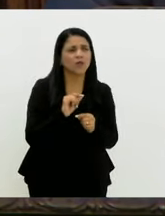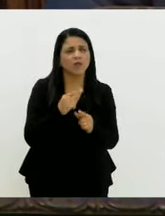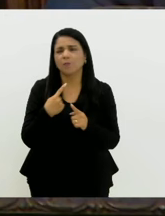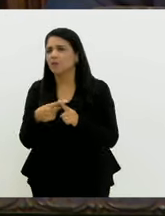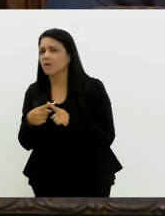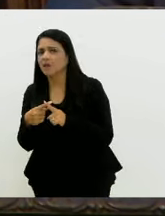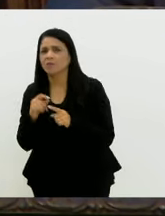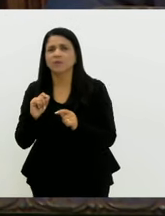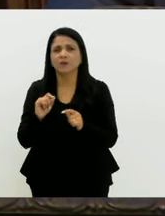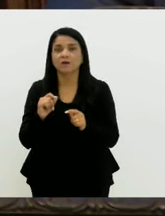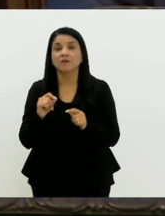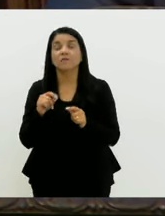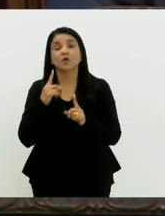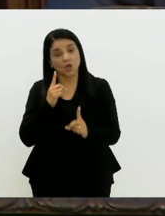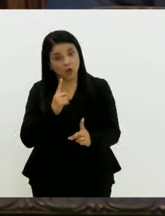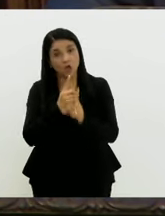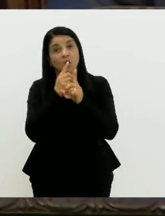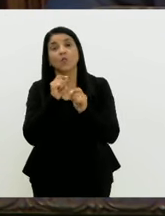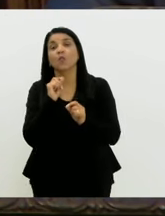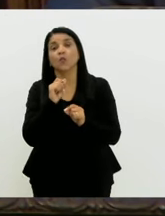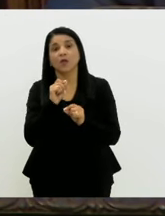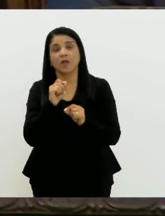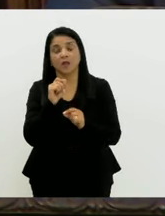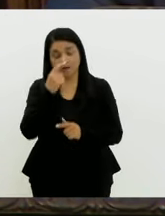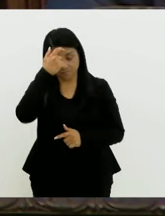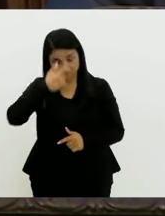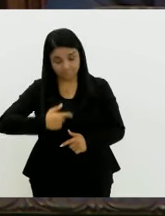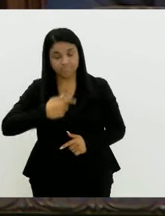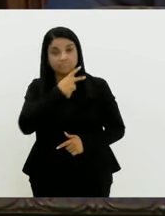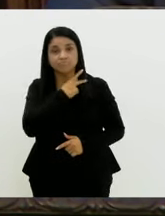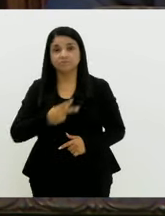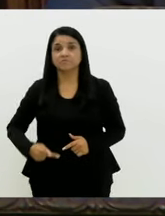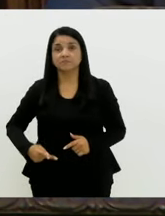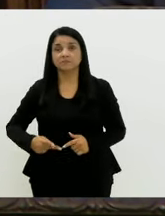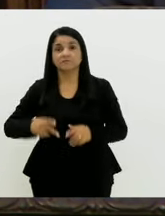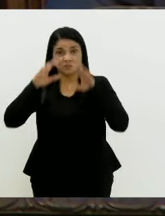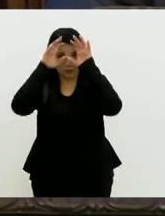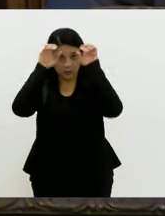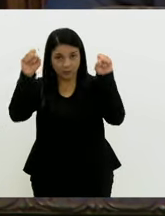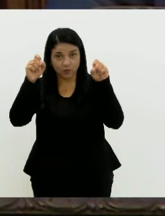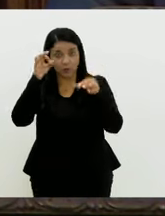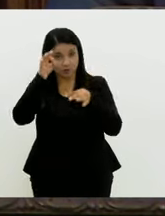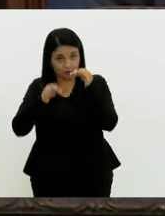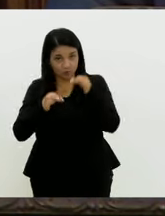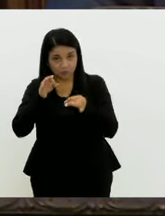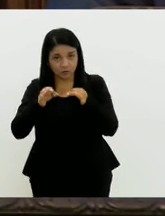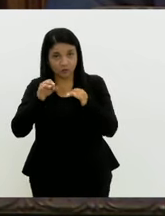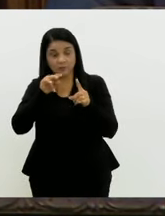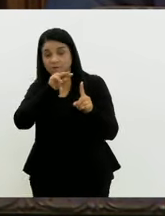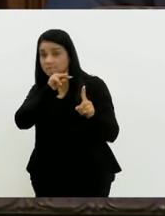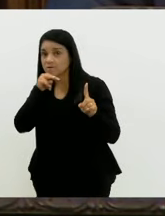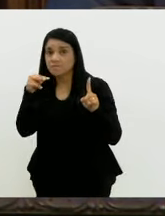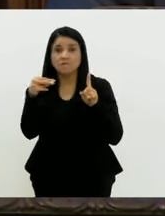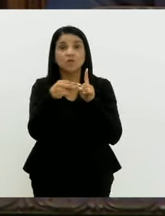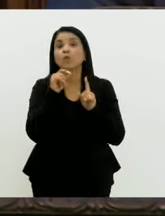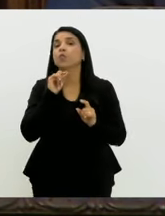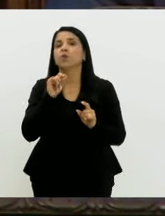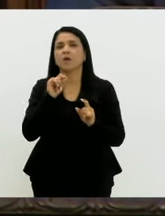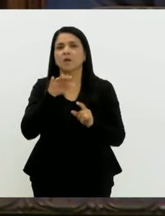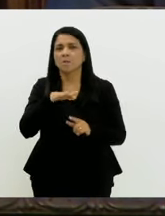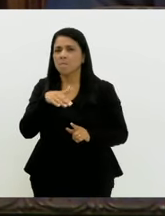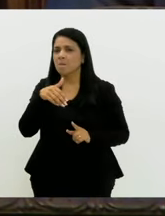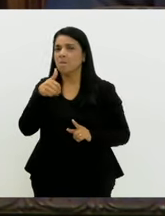encontrarão, tem um presidente de tribunal que visa a melhor